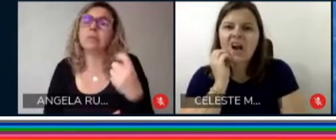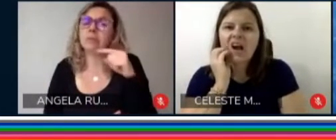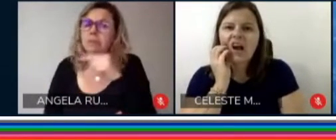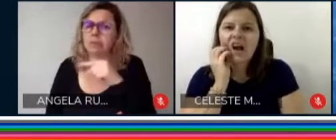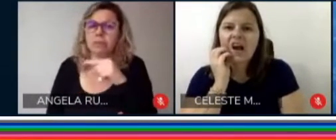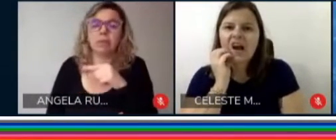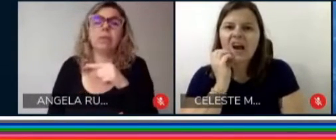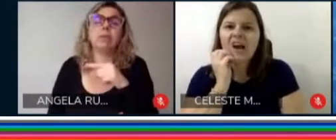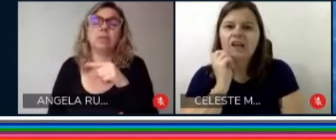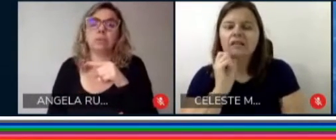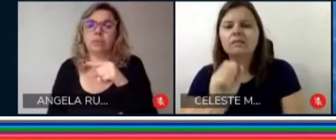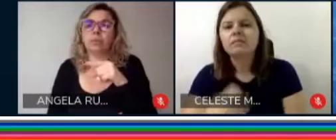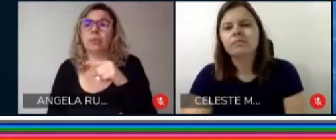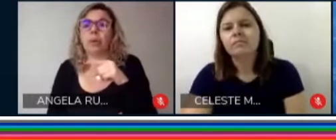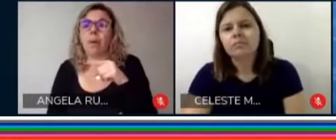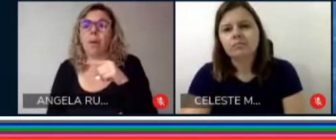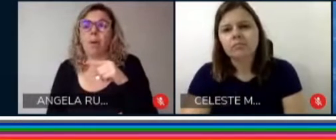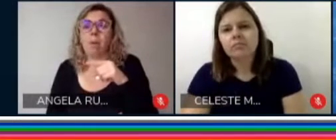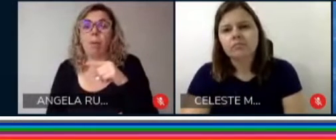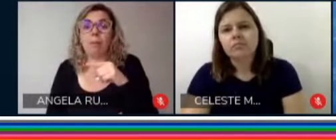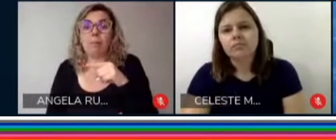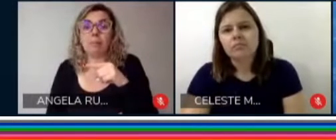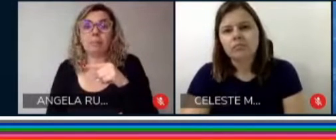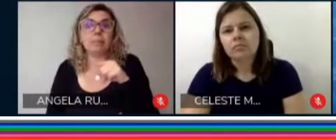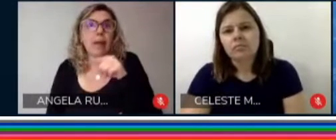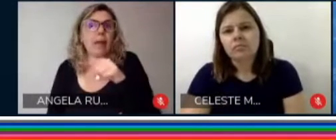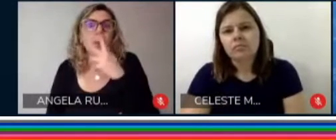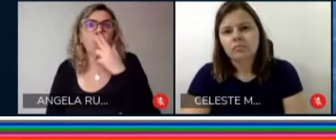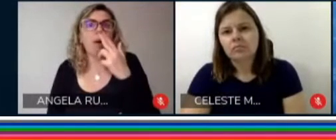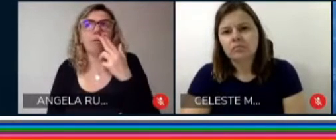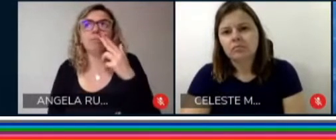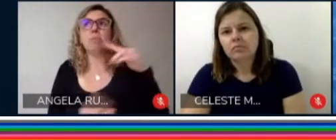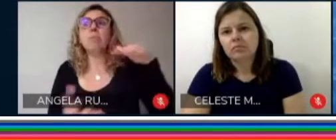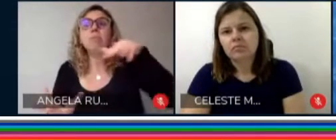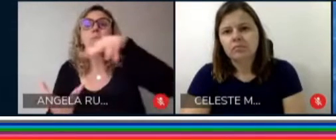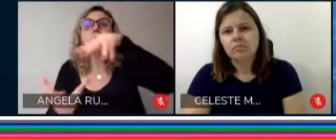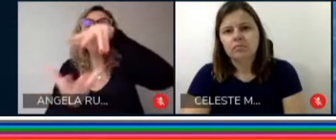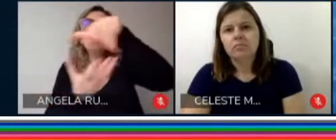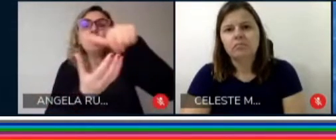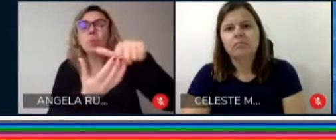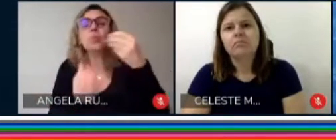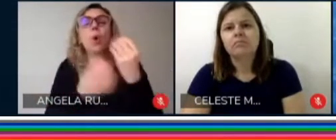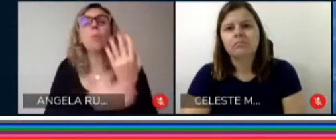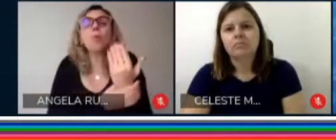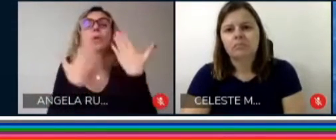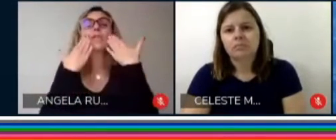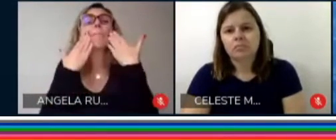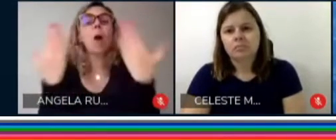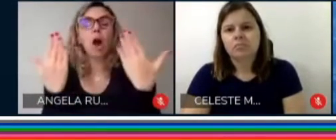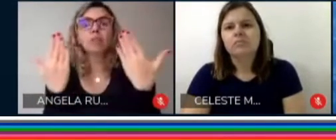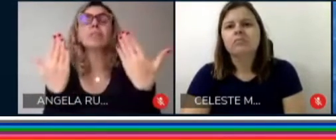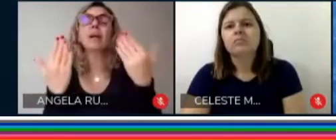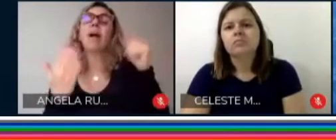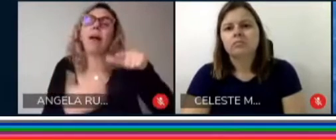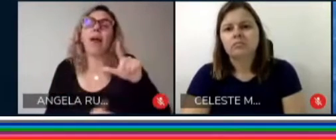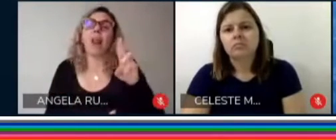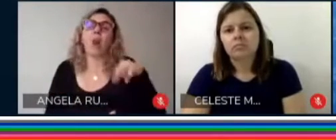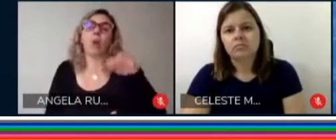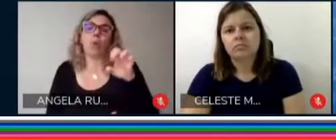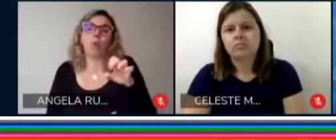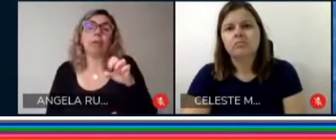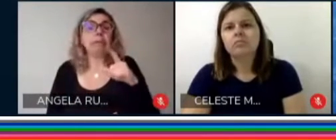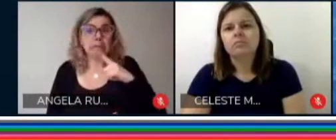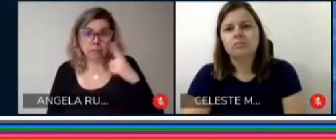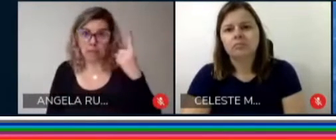é a face da universidade para o resto do mundo, né? É um repositório bem premiado, e existe um